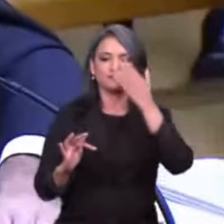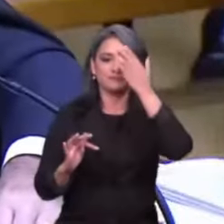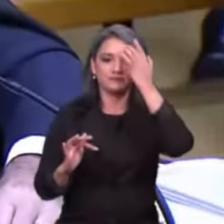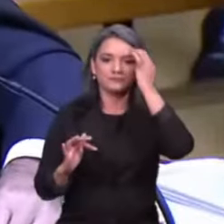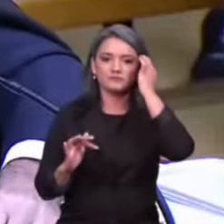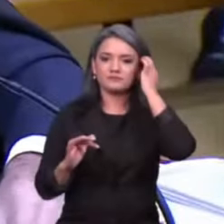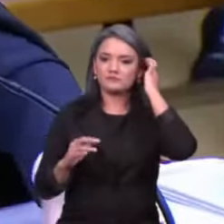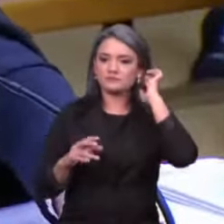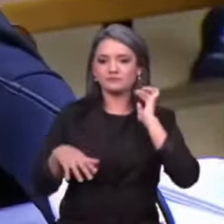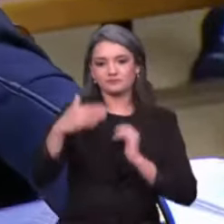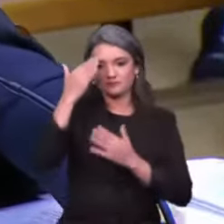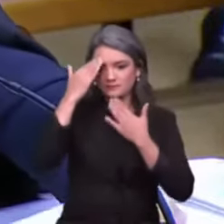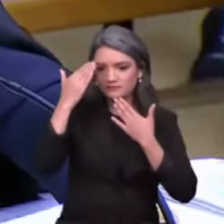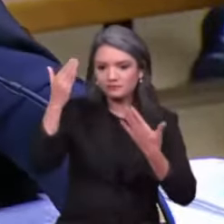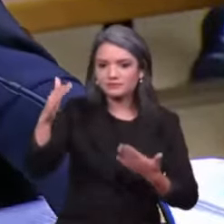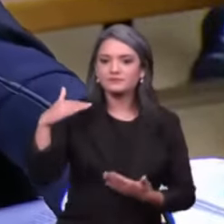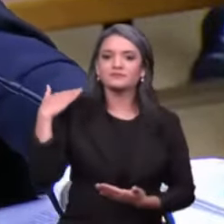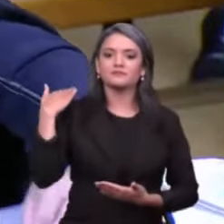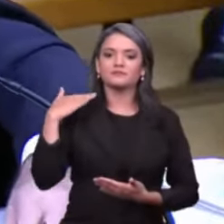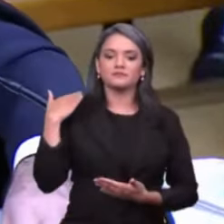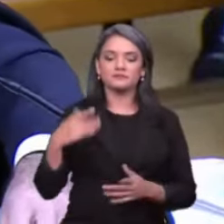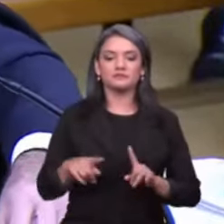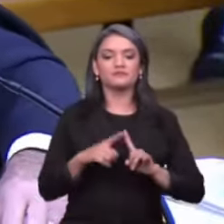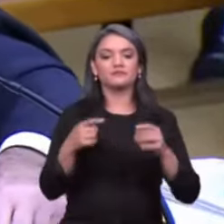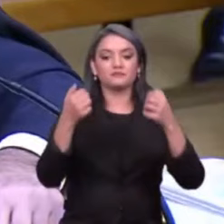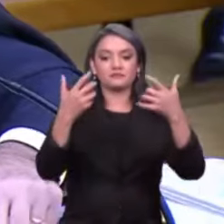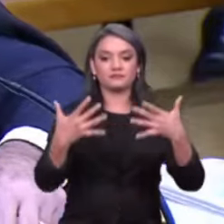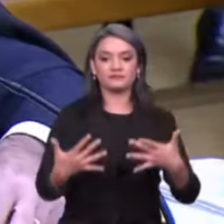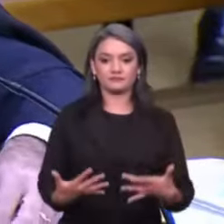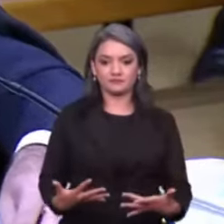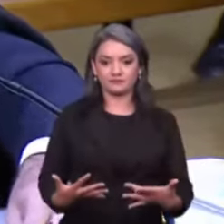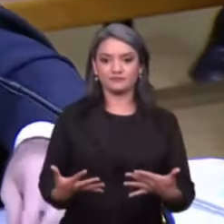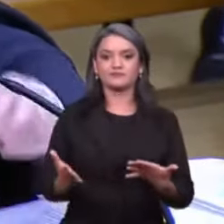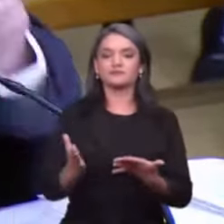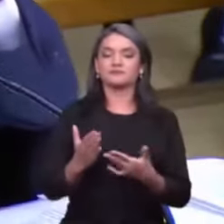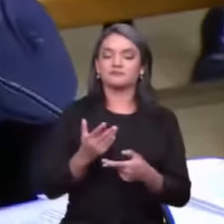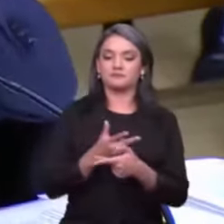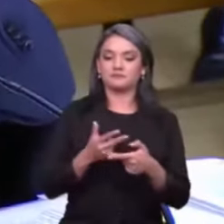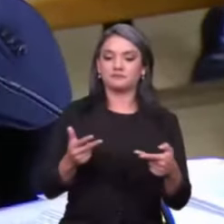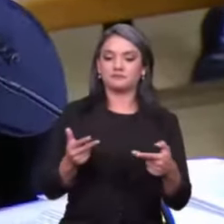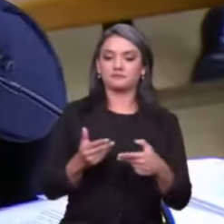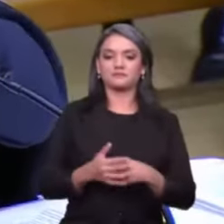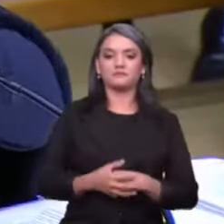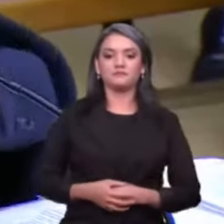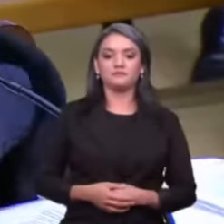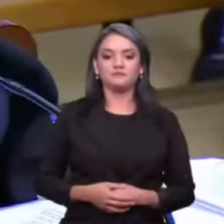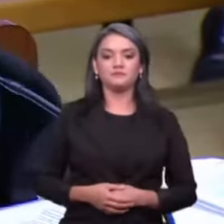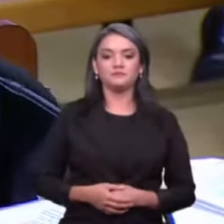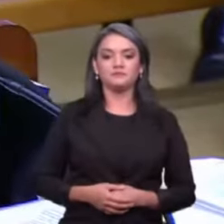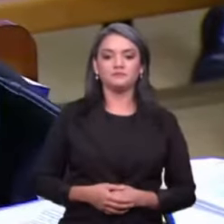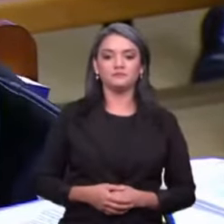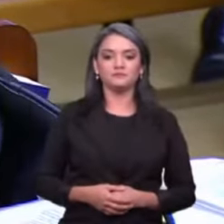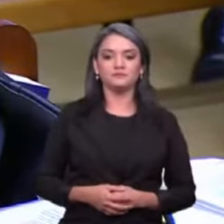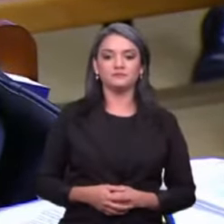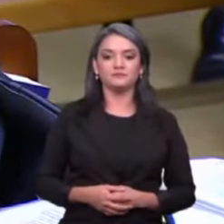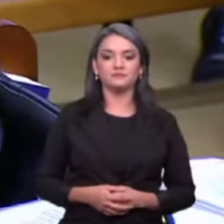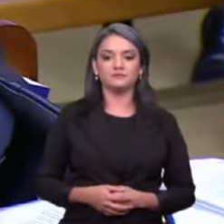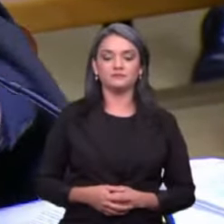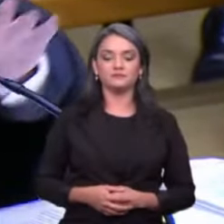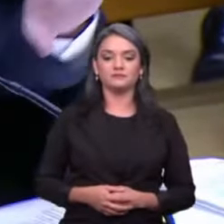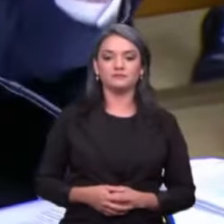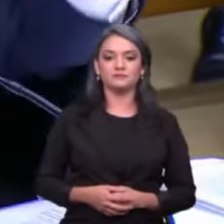ministra Carmen. E até para trazer alguns esclarecimentos sobre esse ponto, é uma questão, vamos dizer